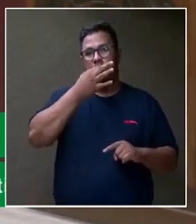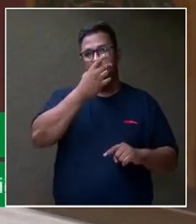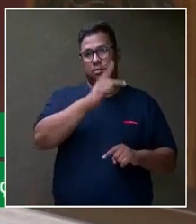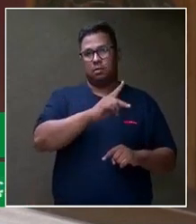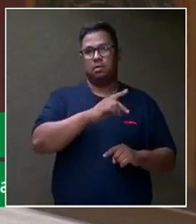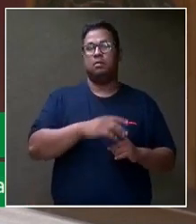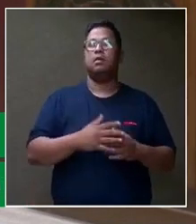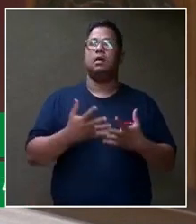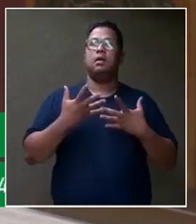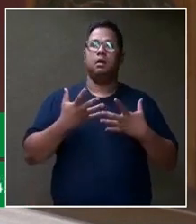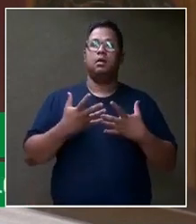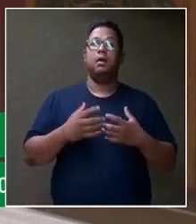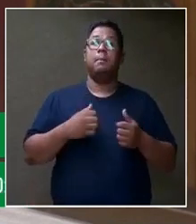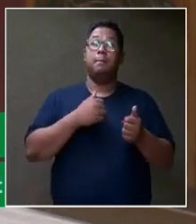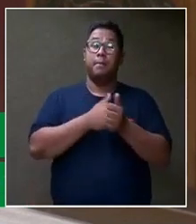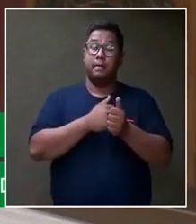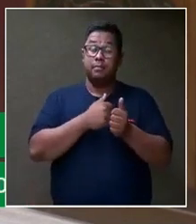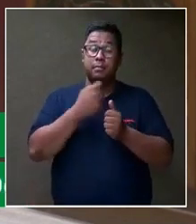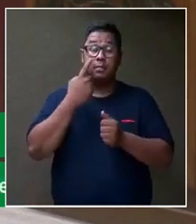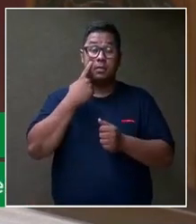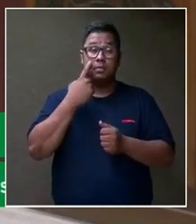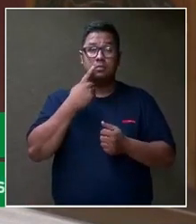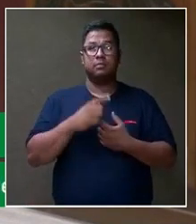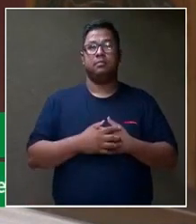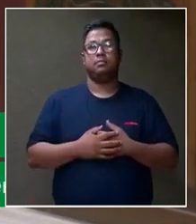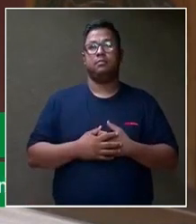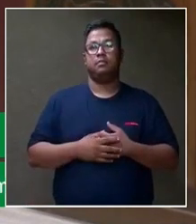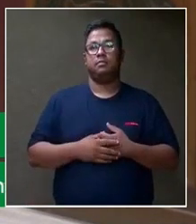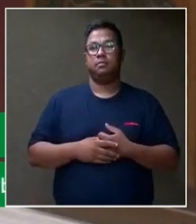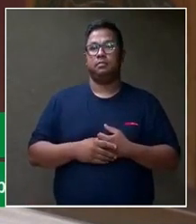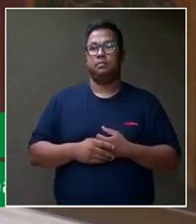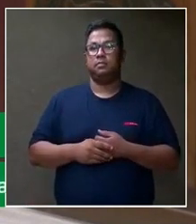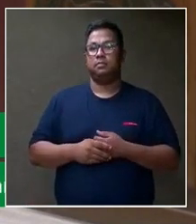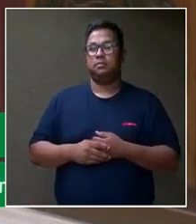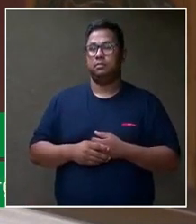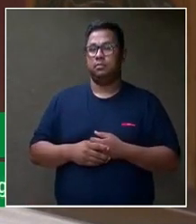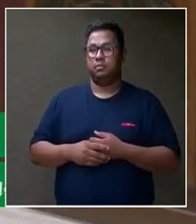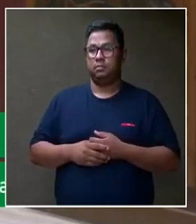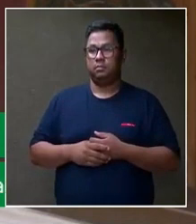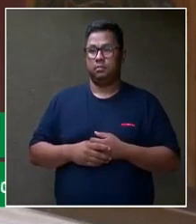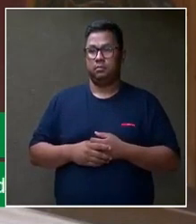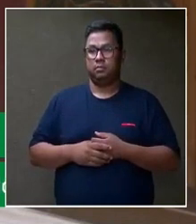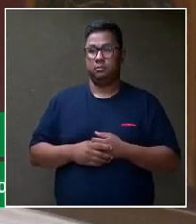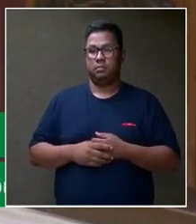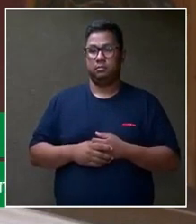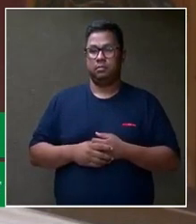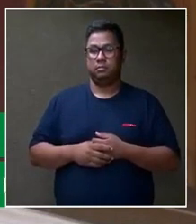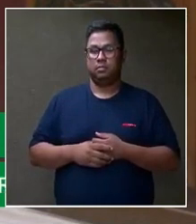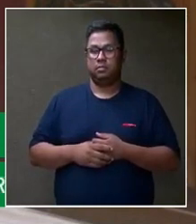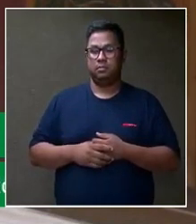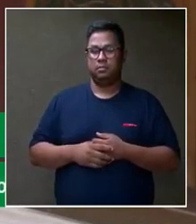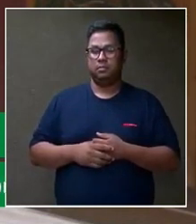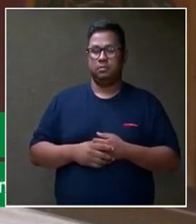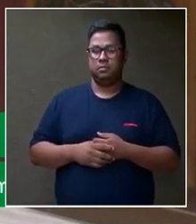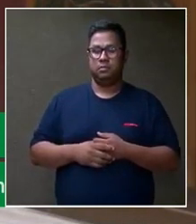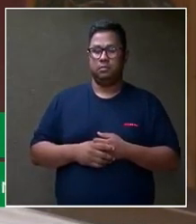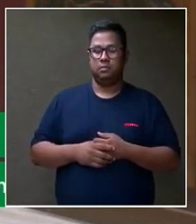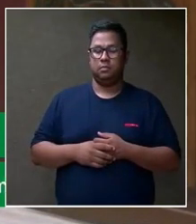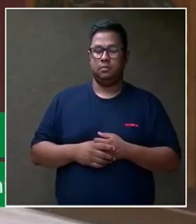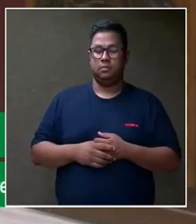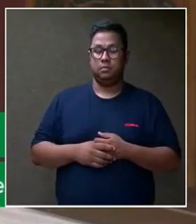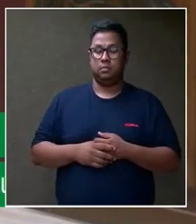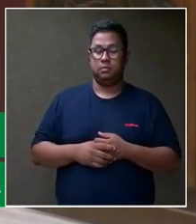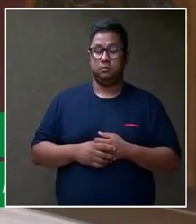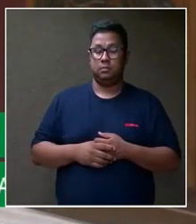que ela teria dado para ver se saía... E essa aqui, e esses prints que você entregou para a polícia, que foram